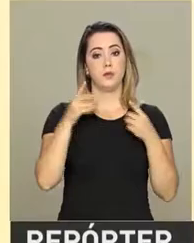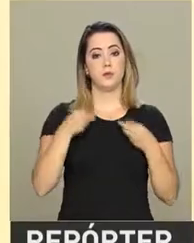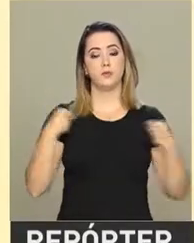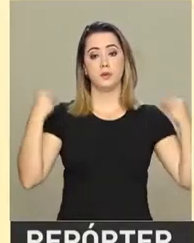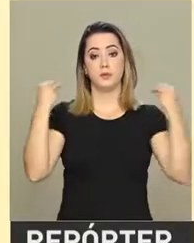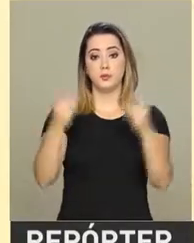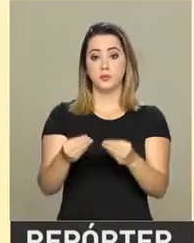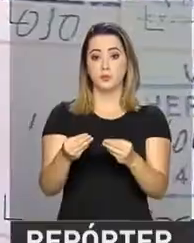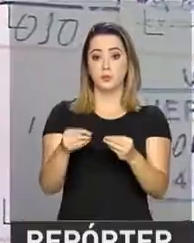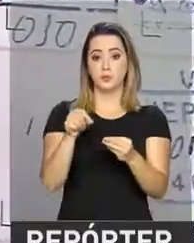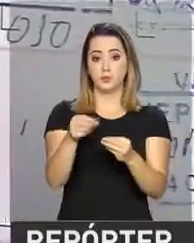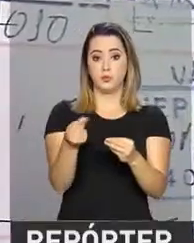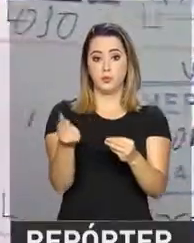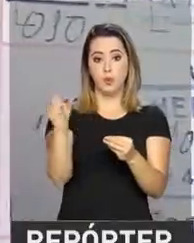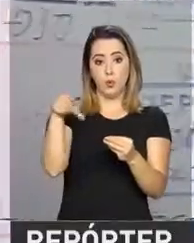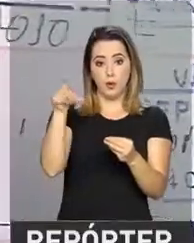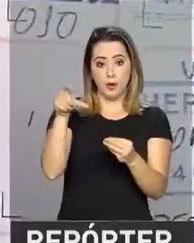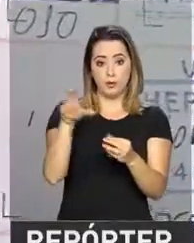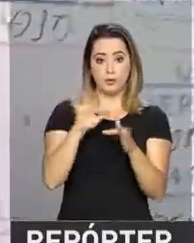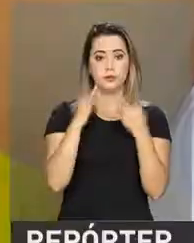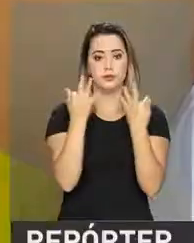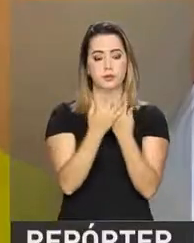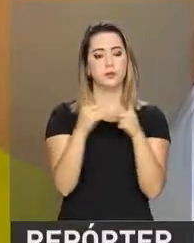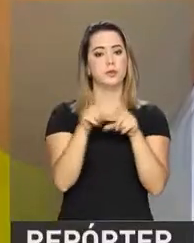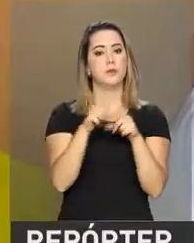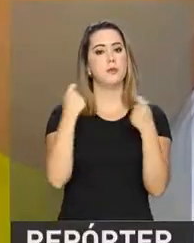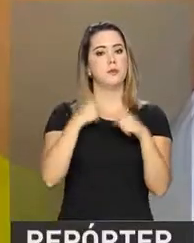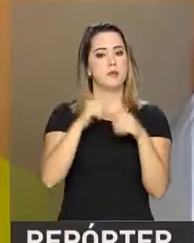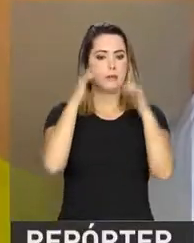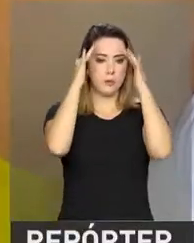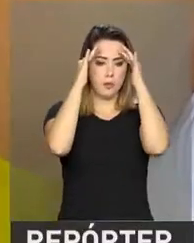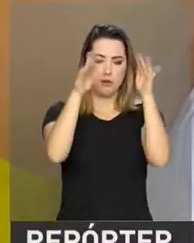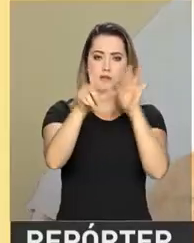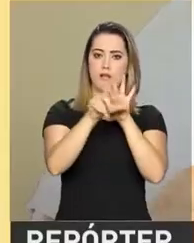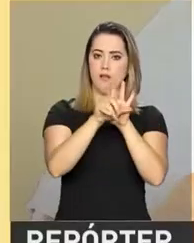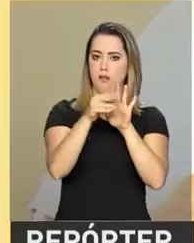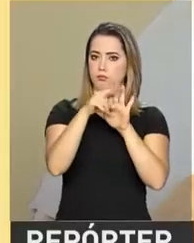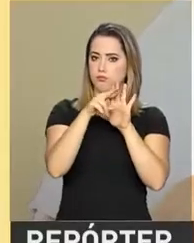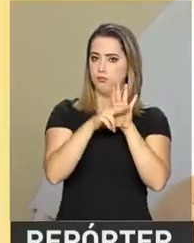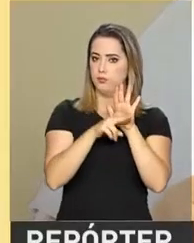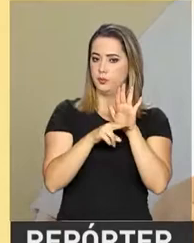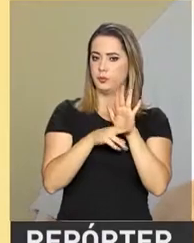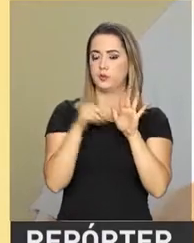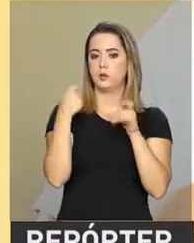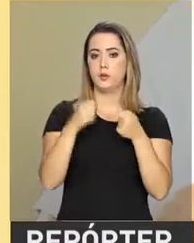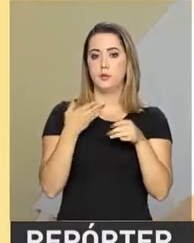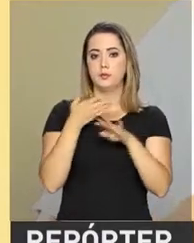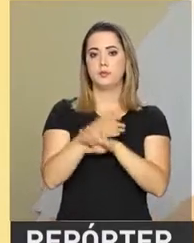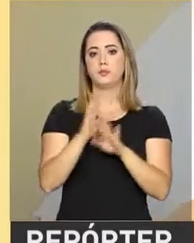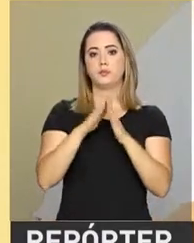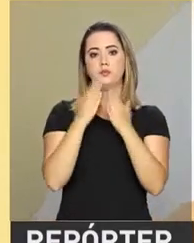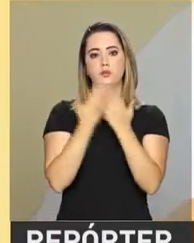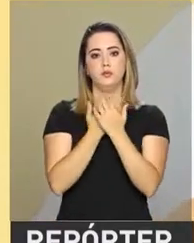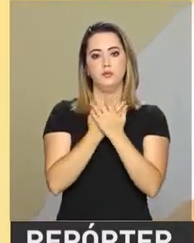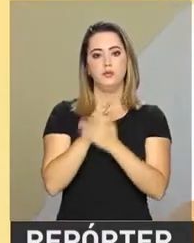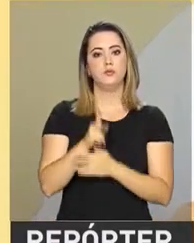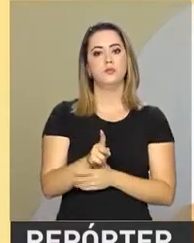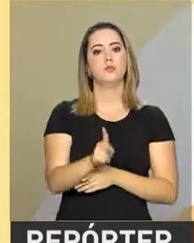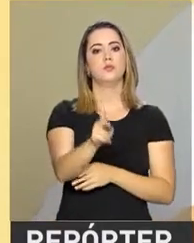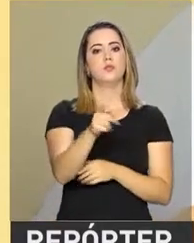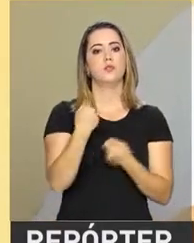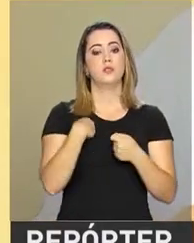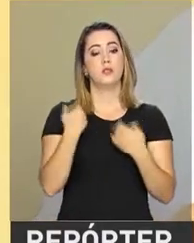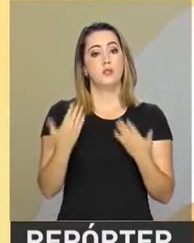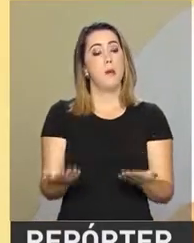o benefício rogéria sabe que é preciso cumprir algumas exigências têm terceira idade no colégio né tem que fazer a pesagem